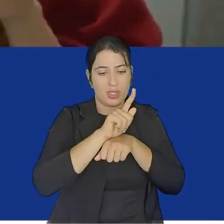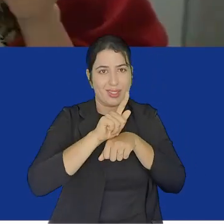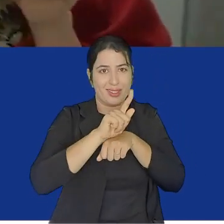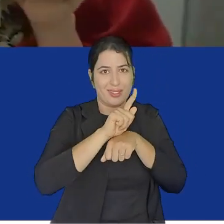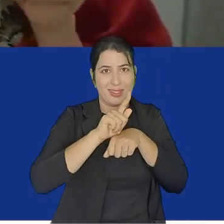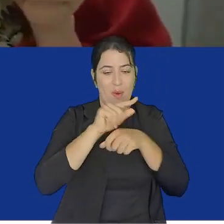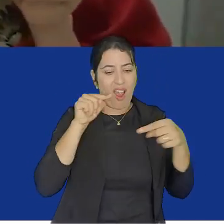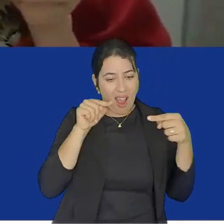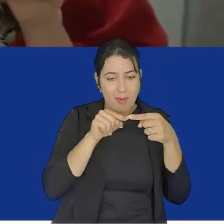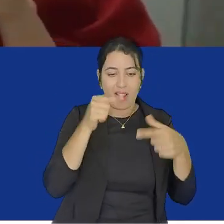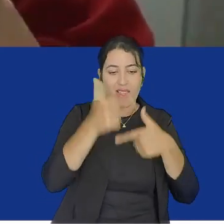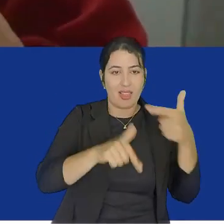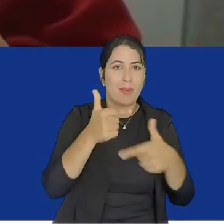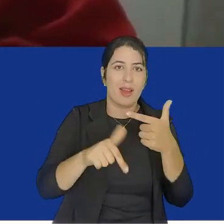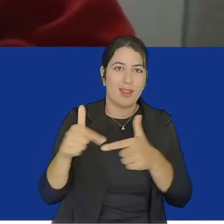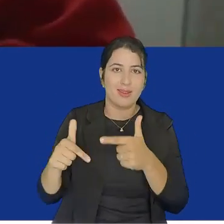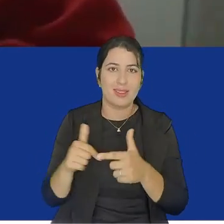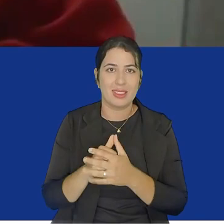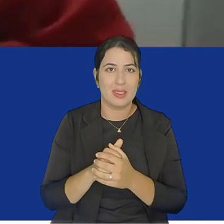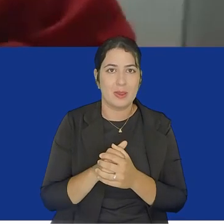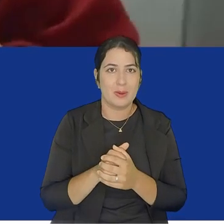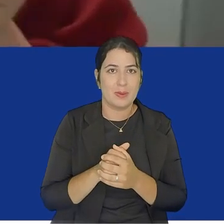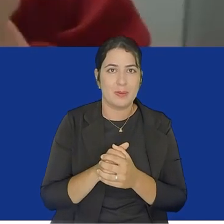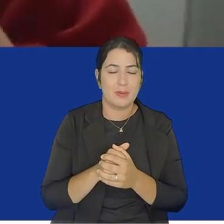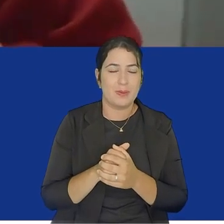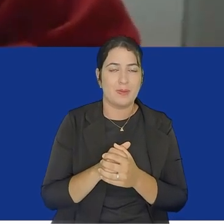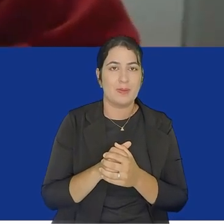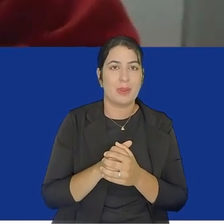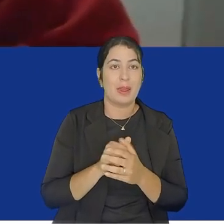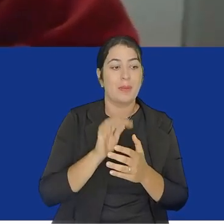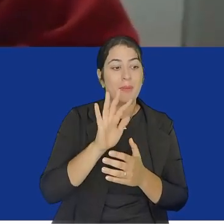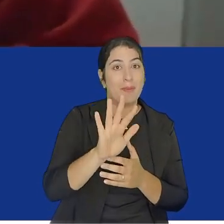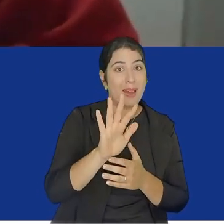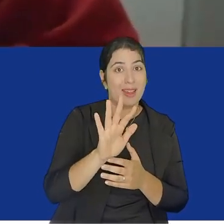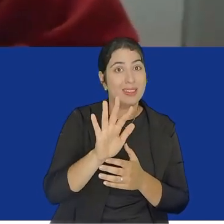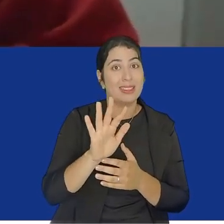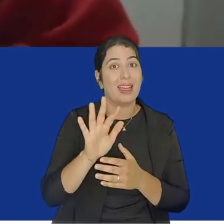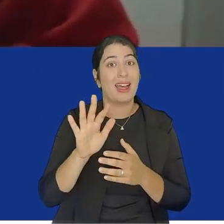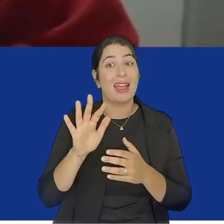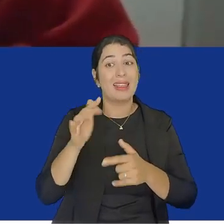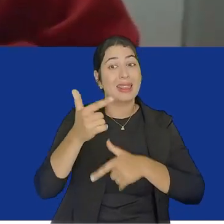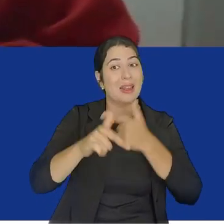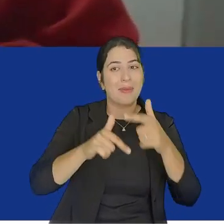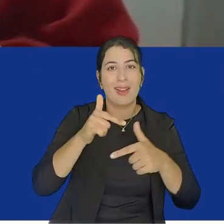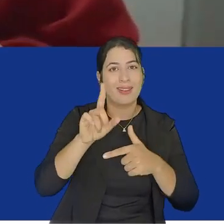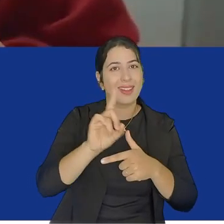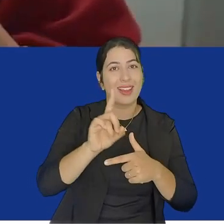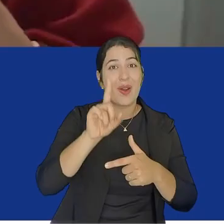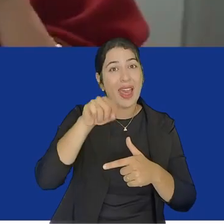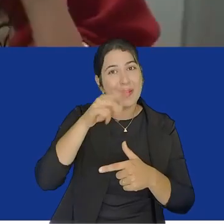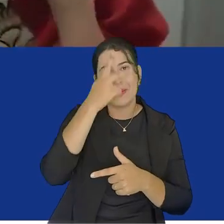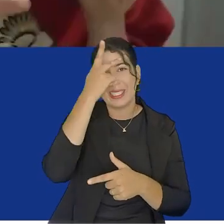ela vai acabar fazendo a gestão do trabalho e não das pessoas, e